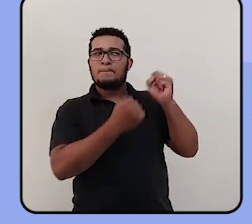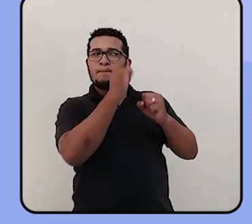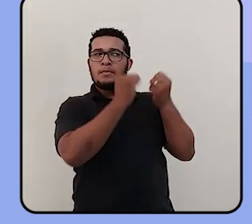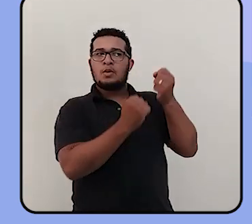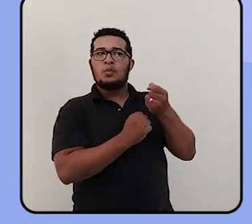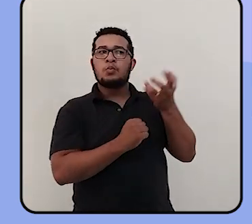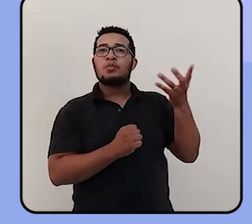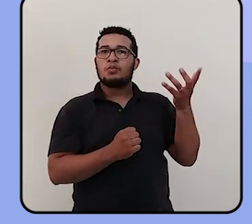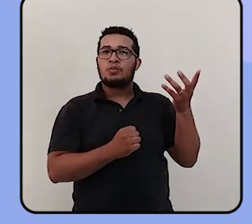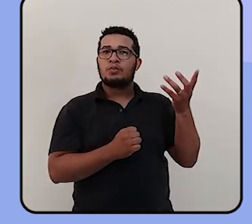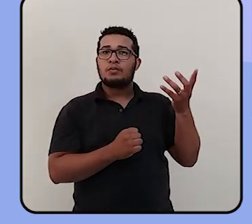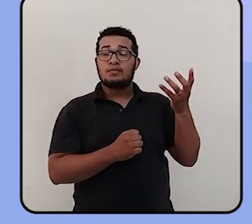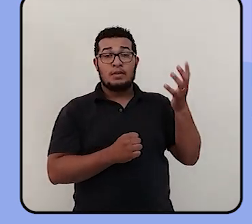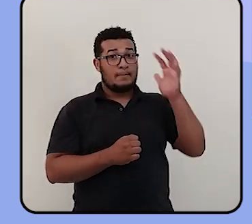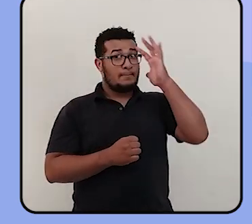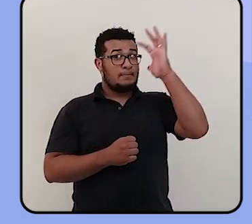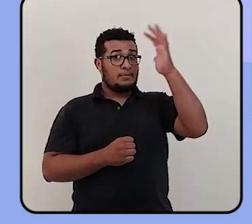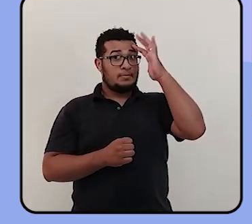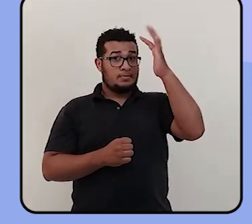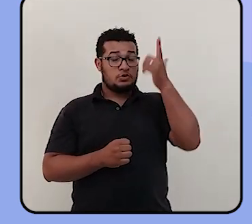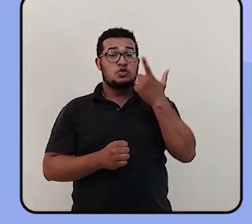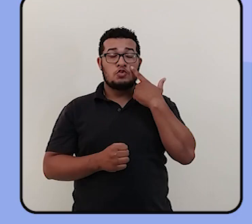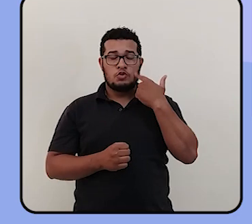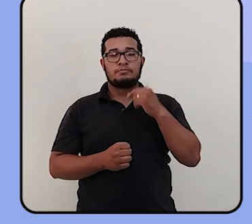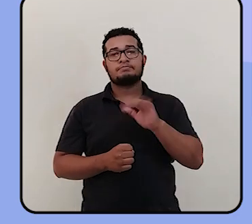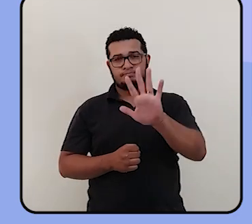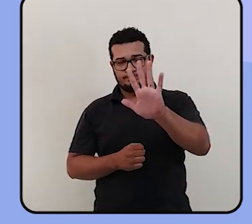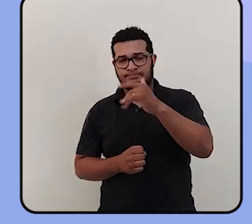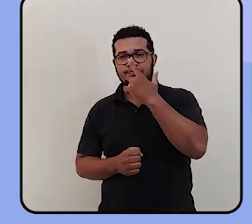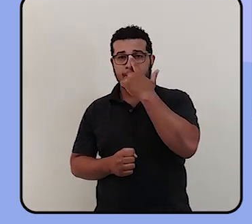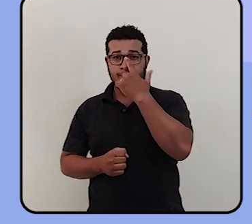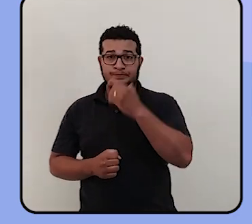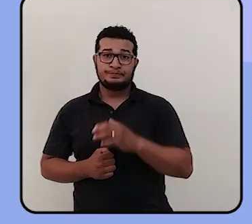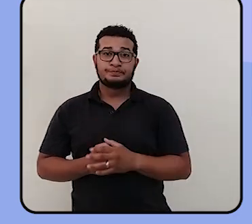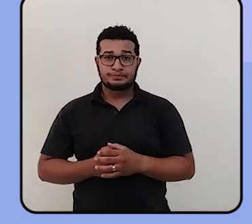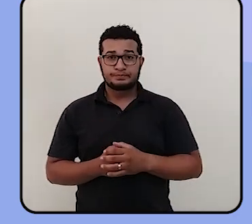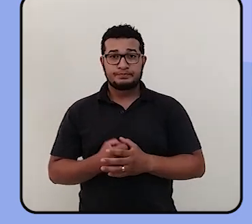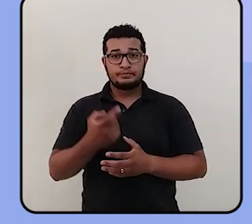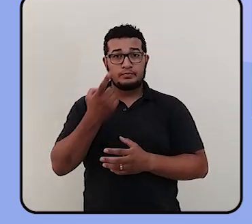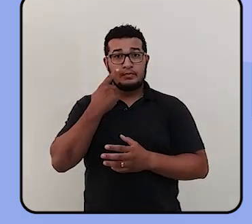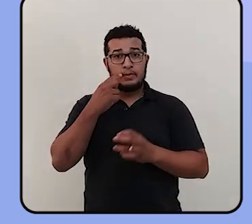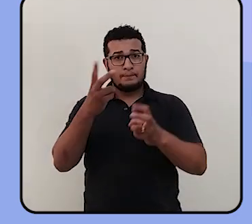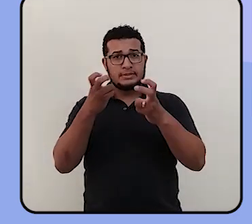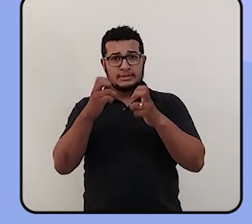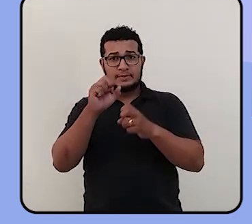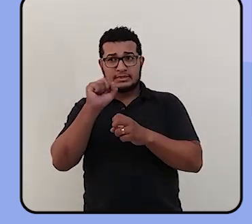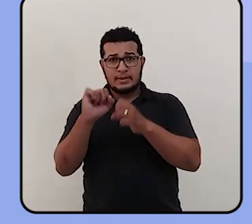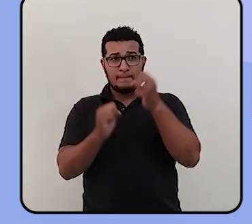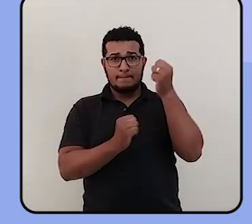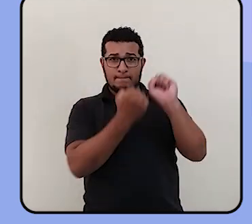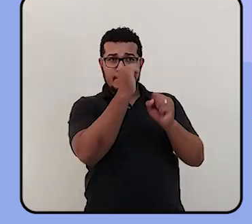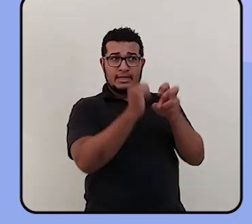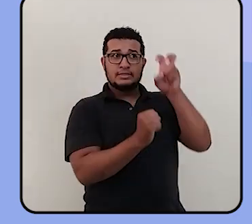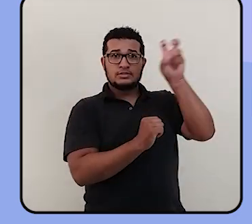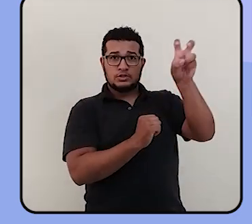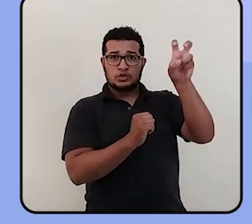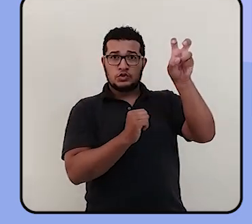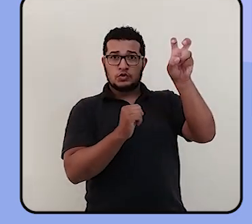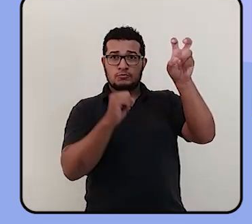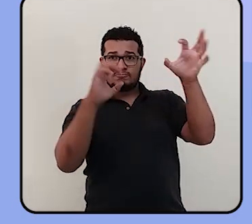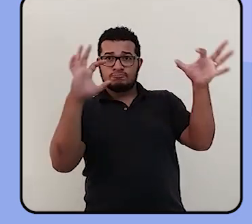de máquinas? Vamos pensar um pouco aqui. Espera aí. Olha só. 5 máquinas